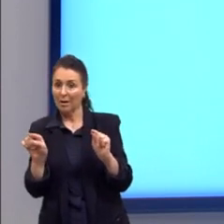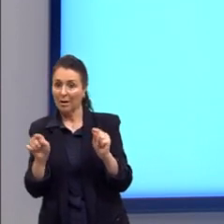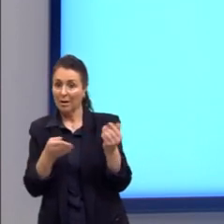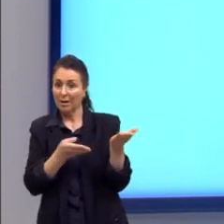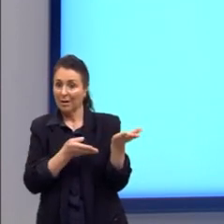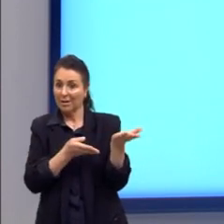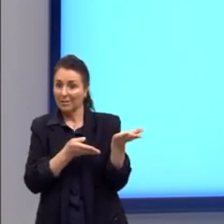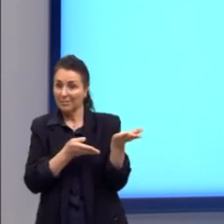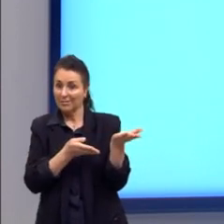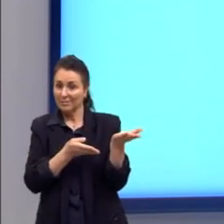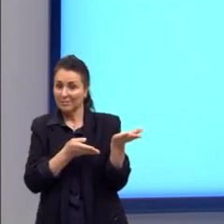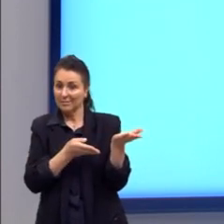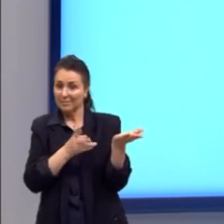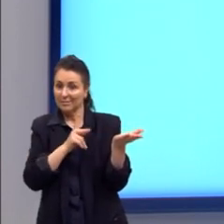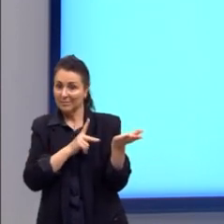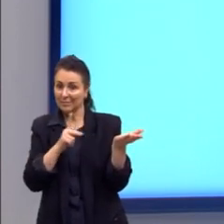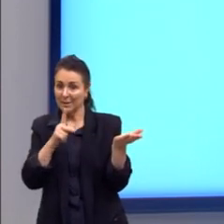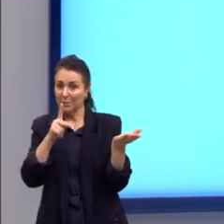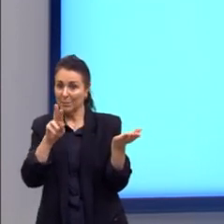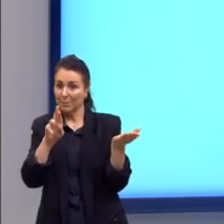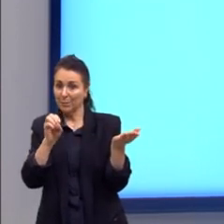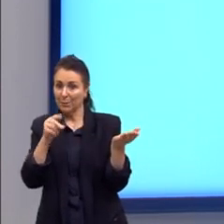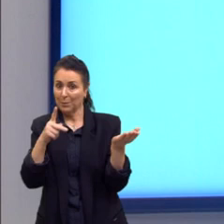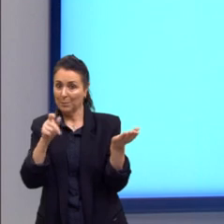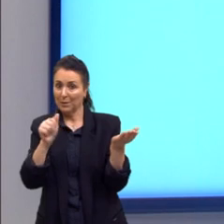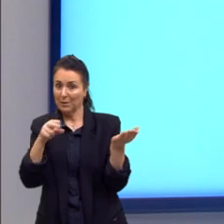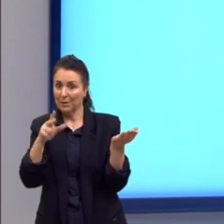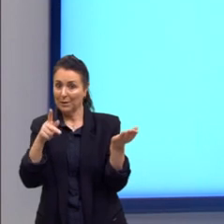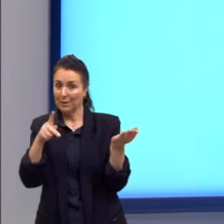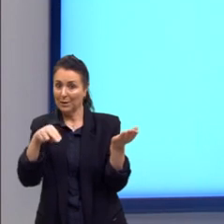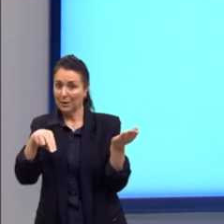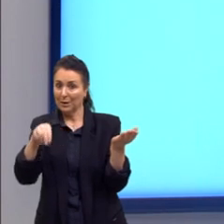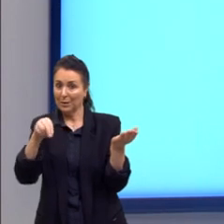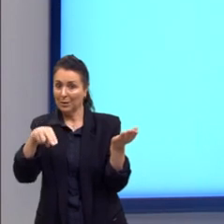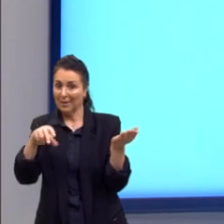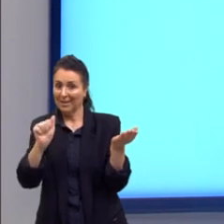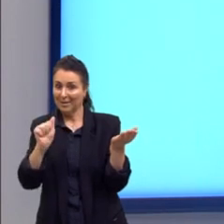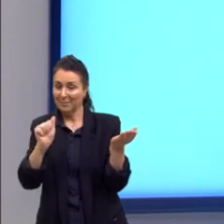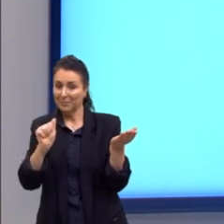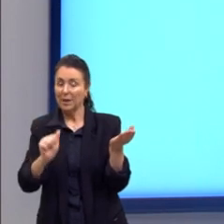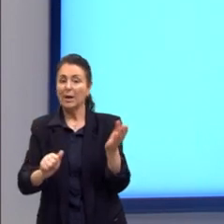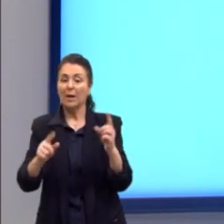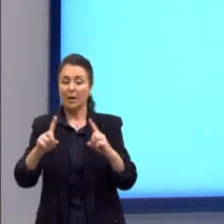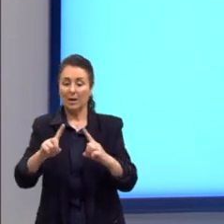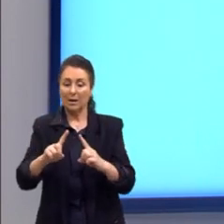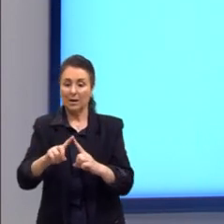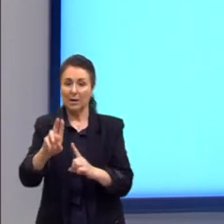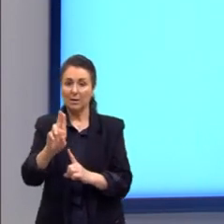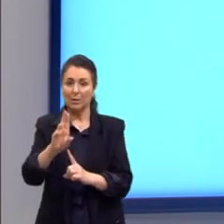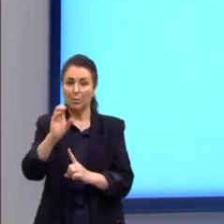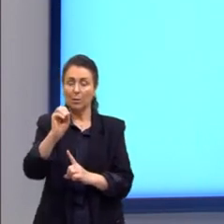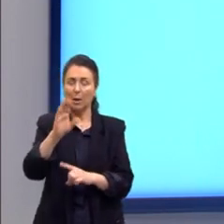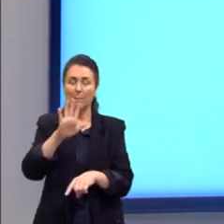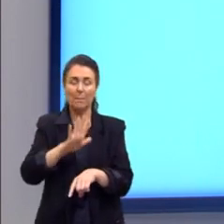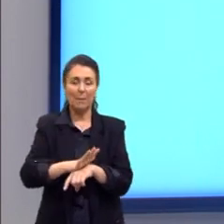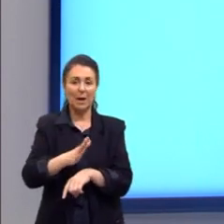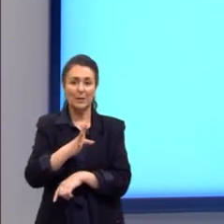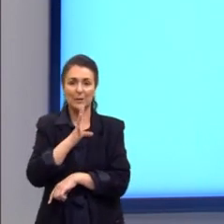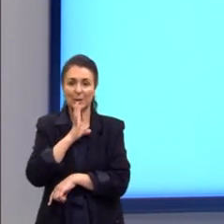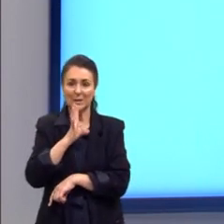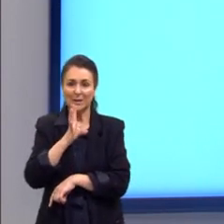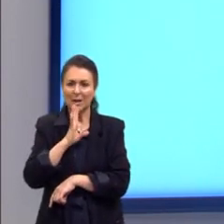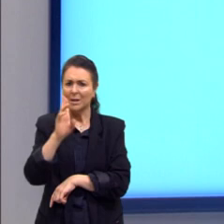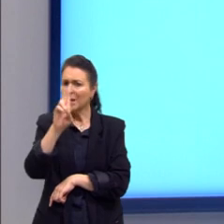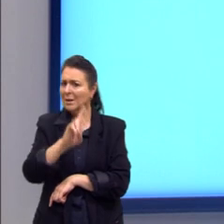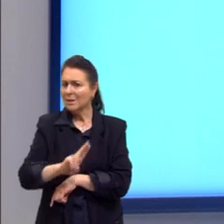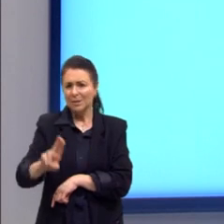na importante a gente focar tá propanona porque a propanona a propanona é acetona mais conhecida tá que é acetona